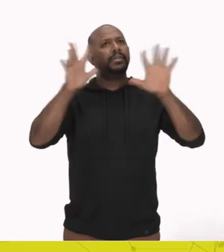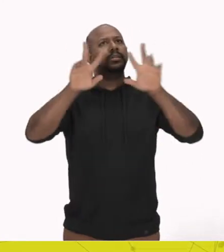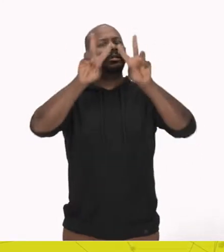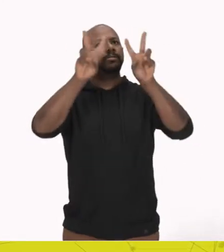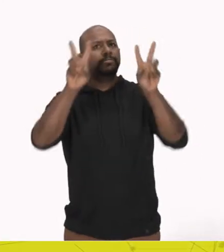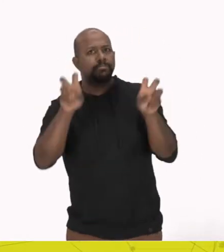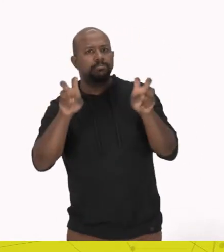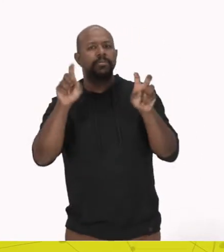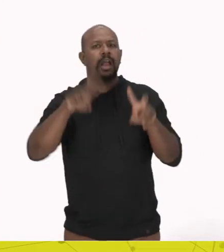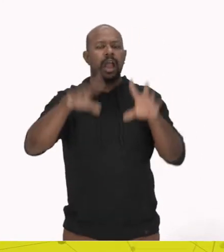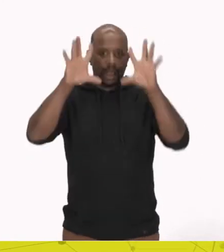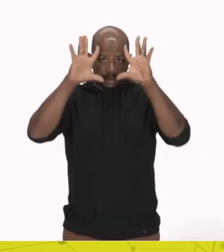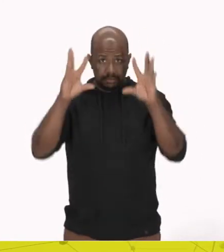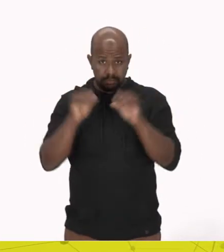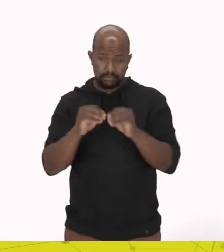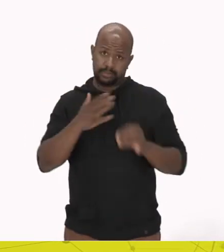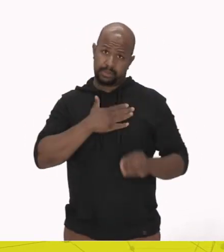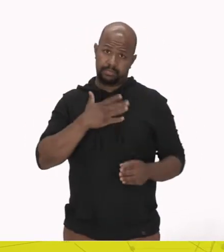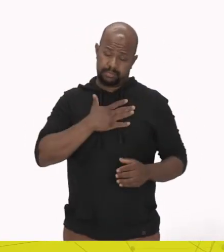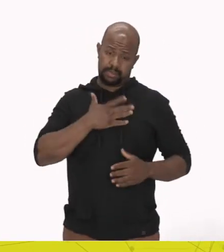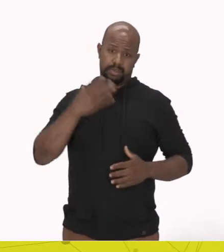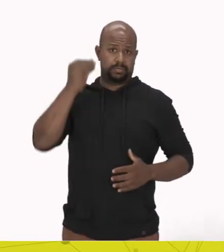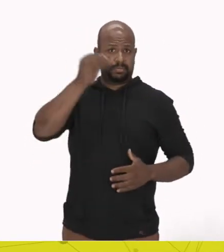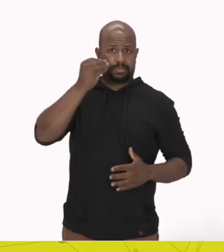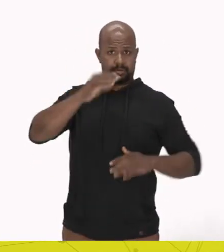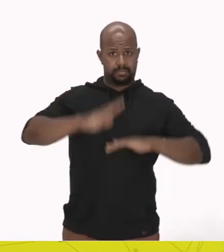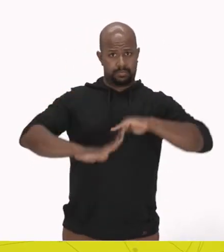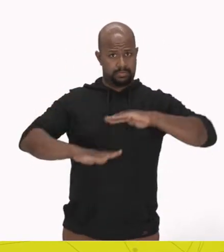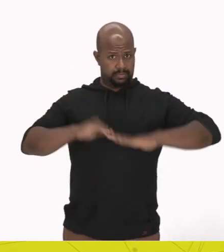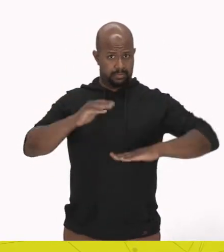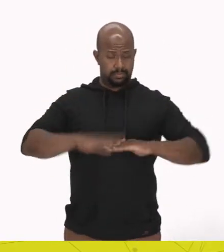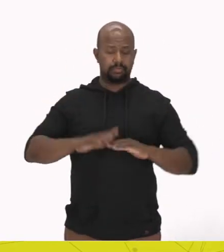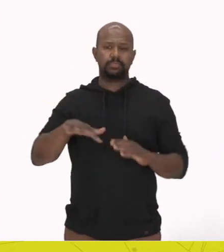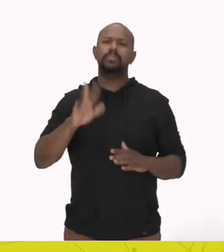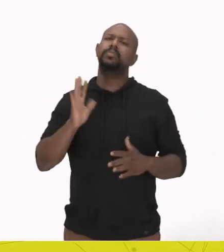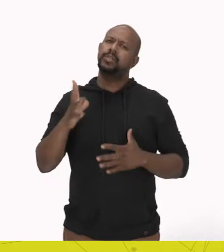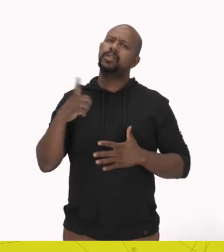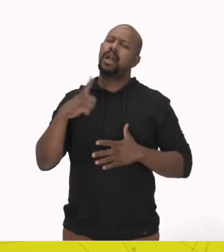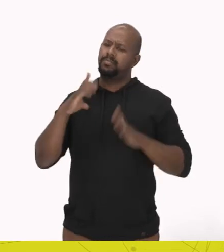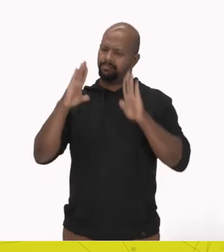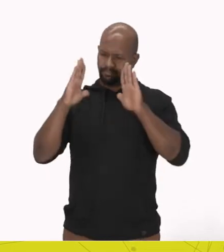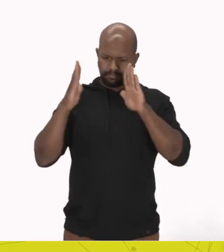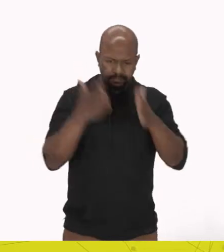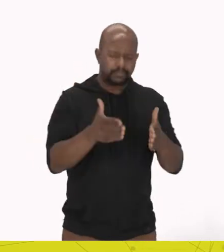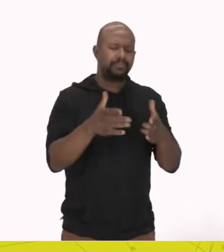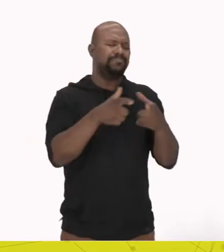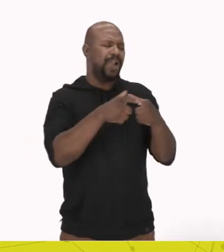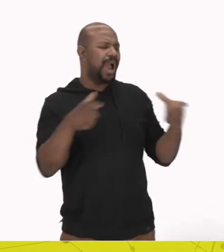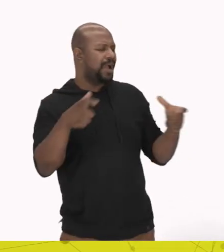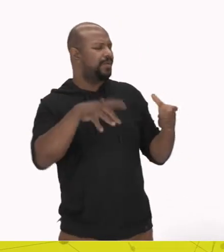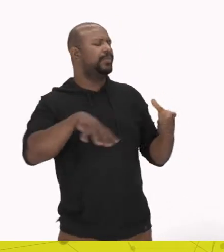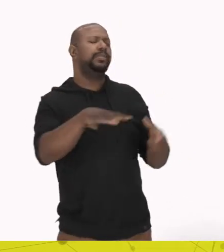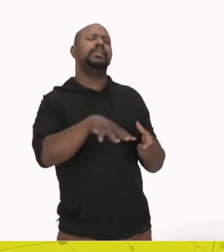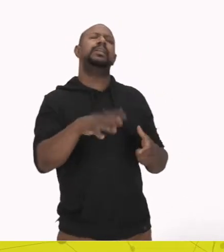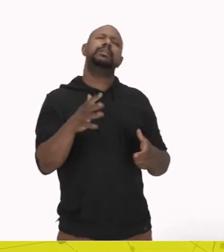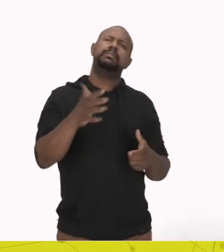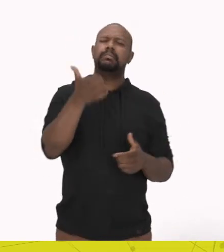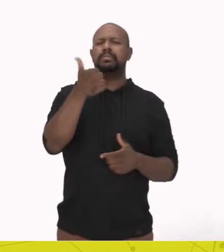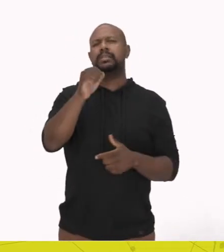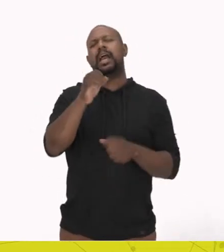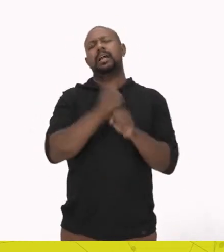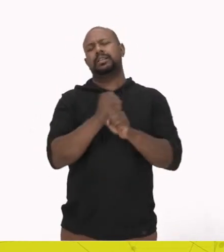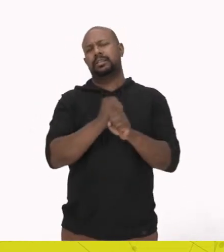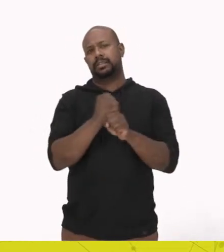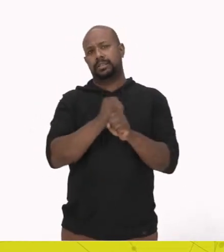desses temas se dará a partir da minha experiência profissional, que esteve voltada, em grande parte,